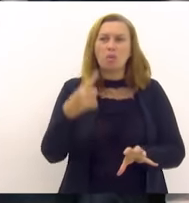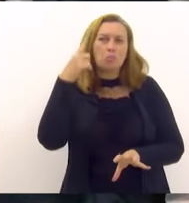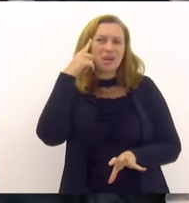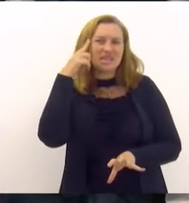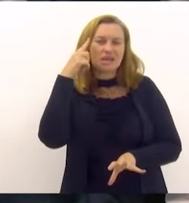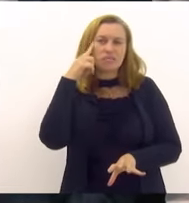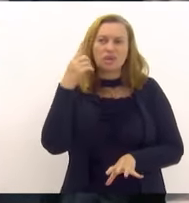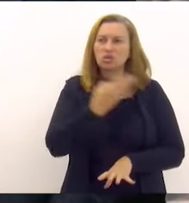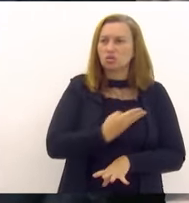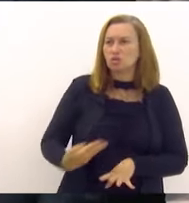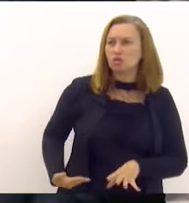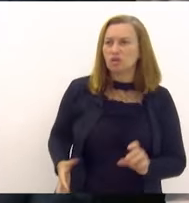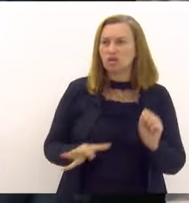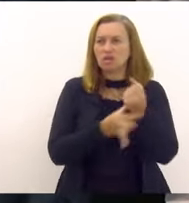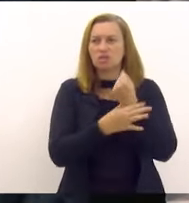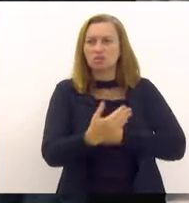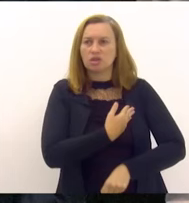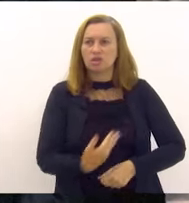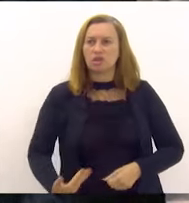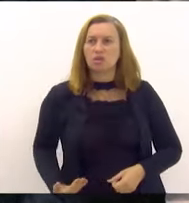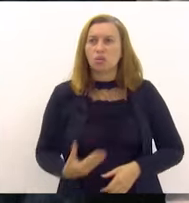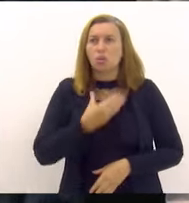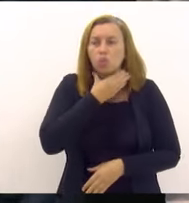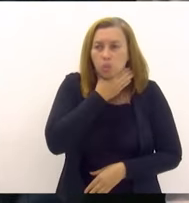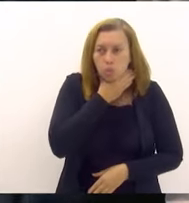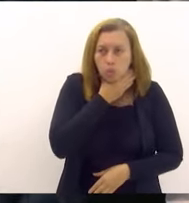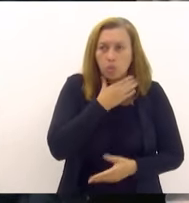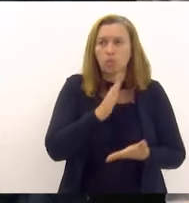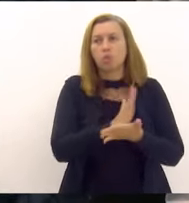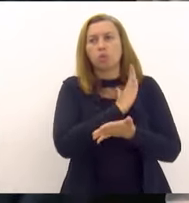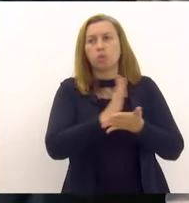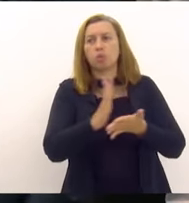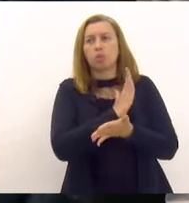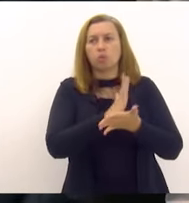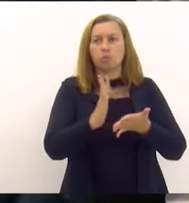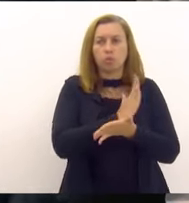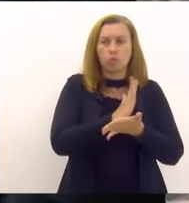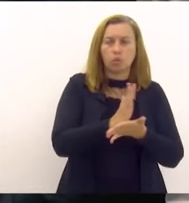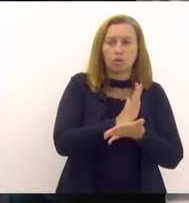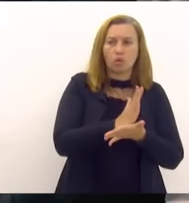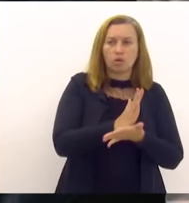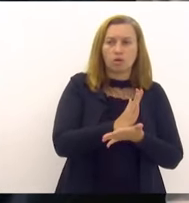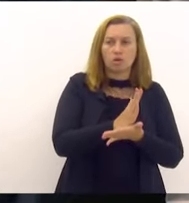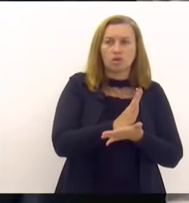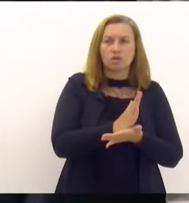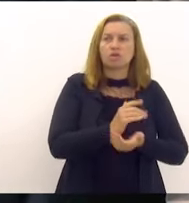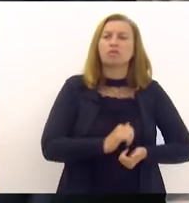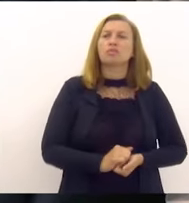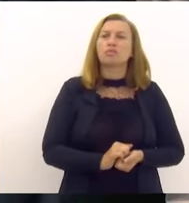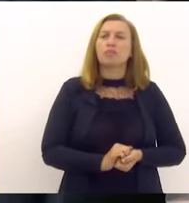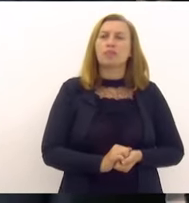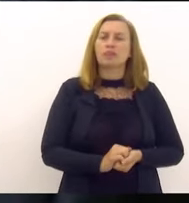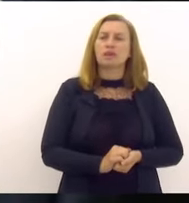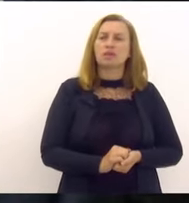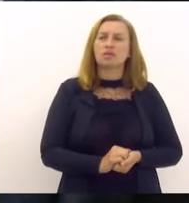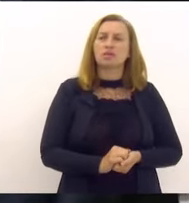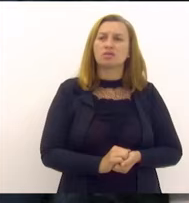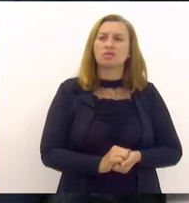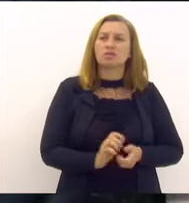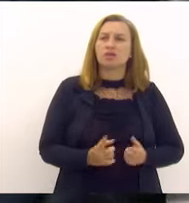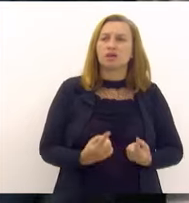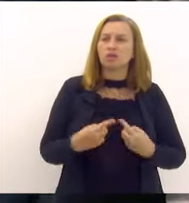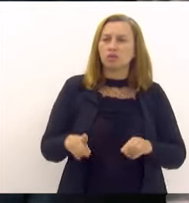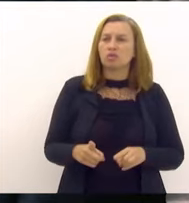tem colocado a nossa segurança pública em crise e que muitas vezes se espraia tentando curvar, inclusive, a própria dinâmica do